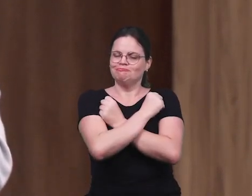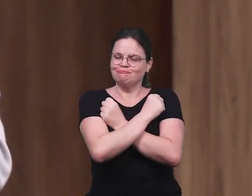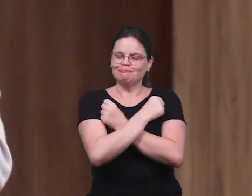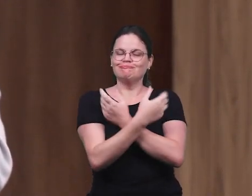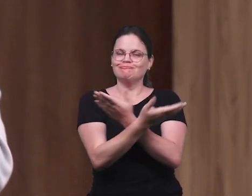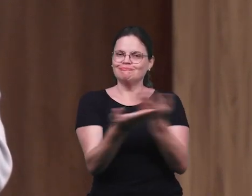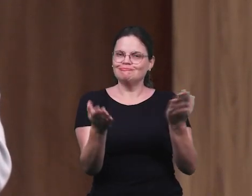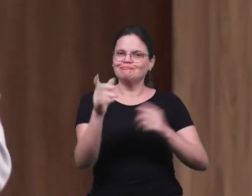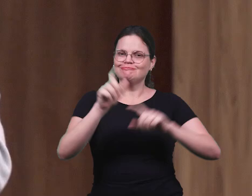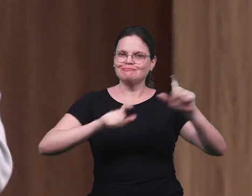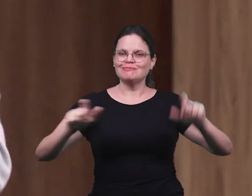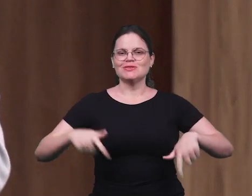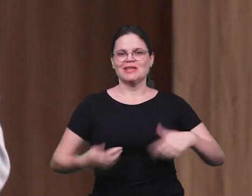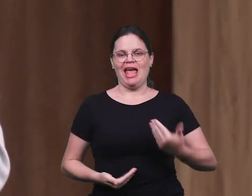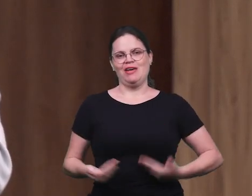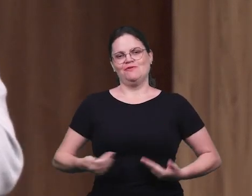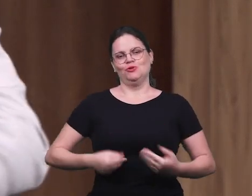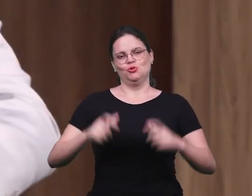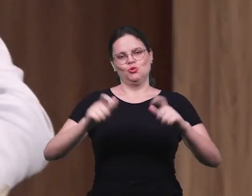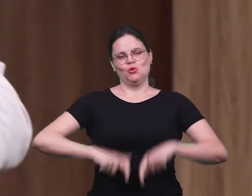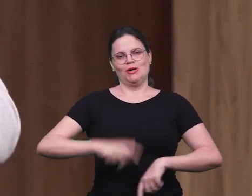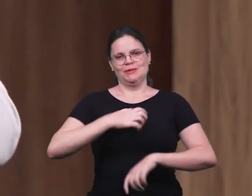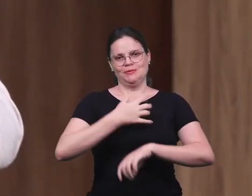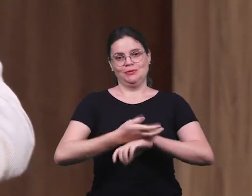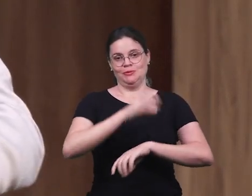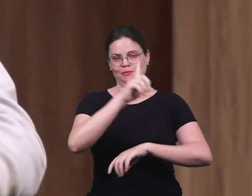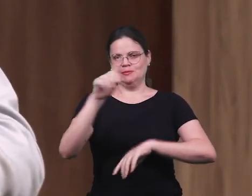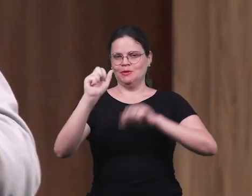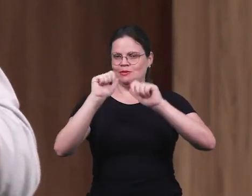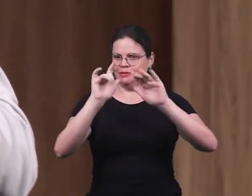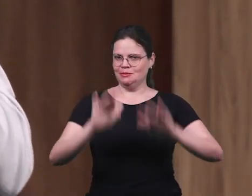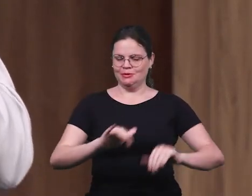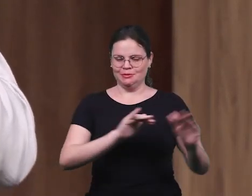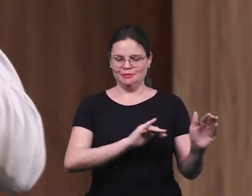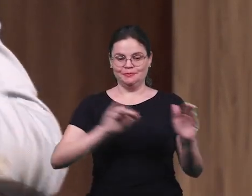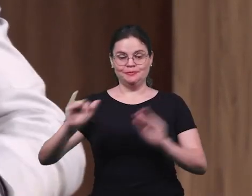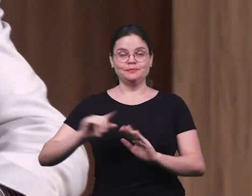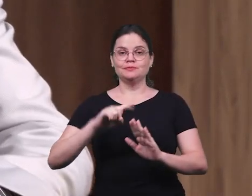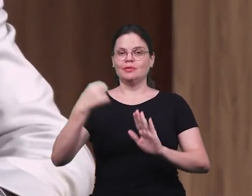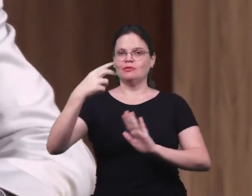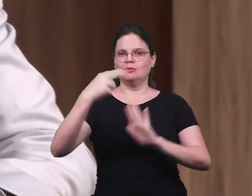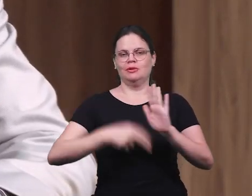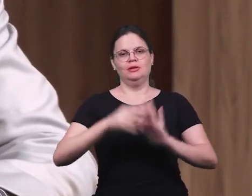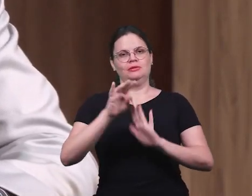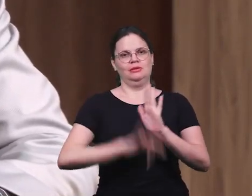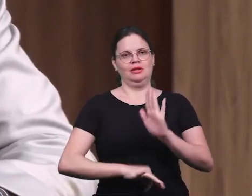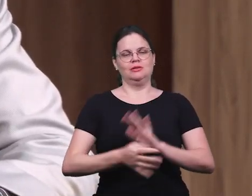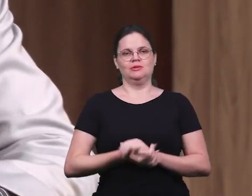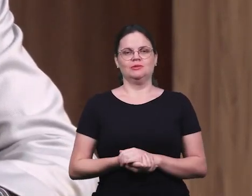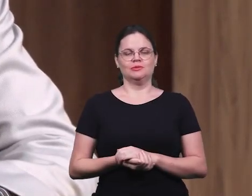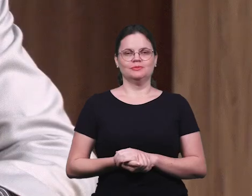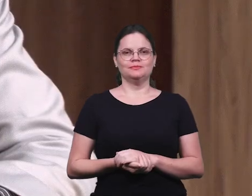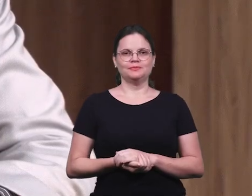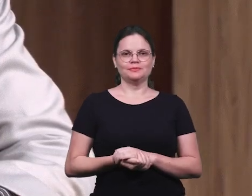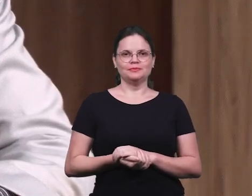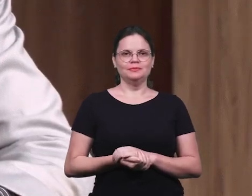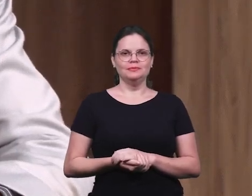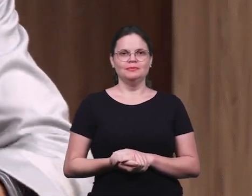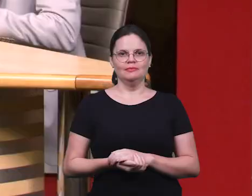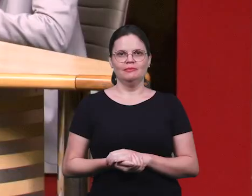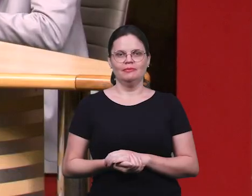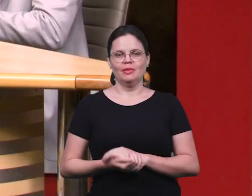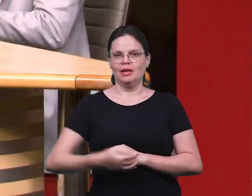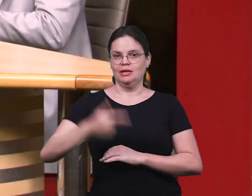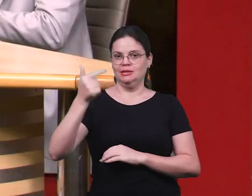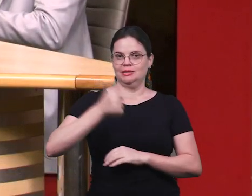carinhoso e que Deus os abençoe. Vamos ler o texto base, que está em 2 Reis. Pedi